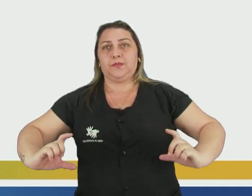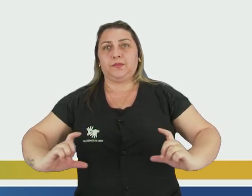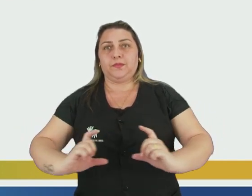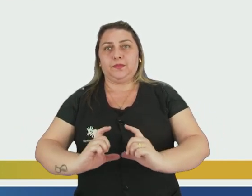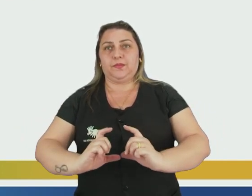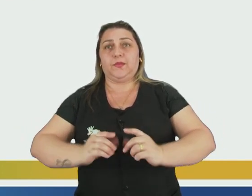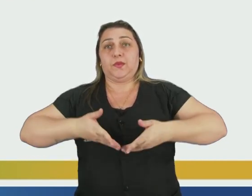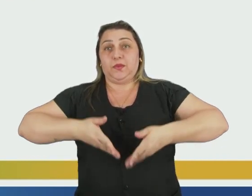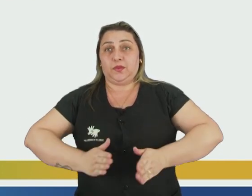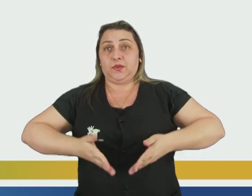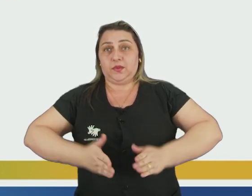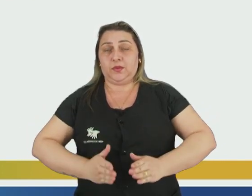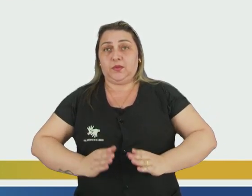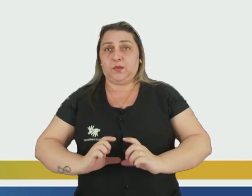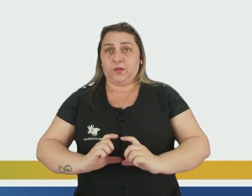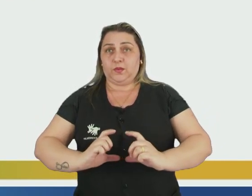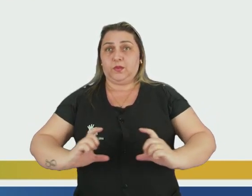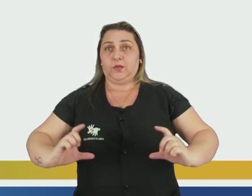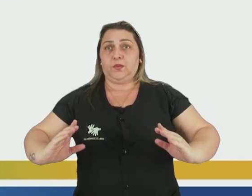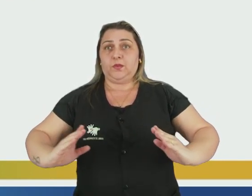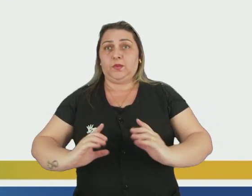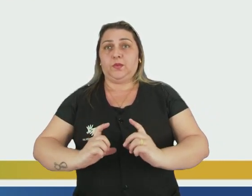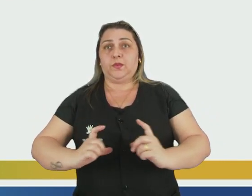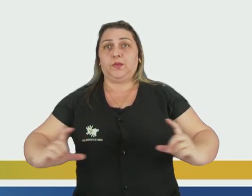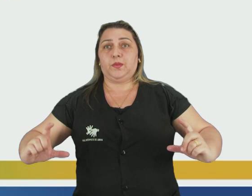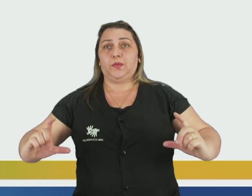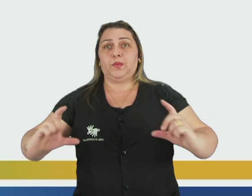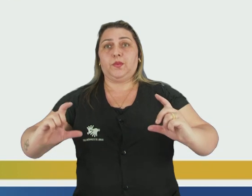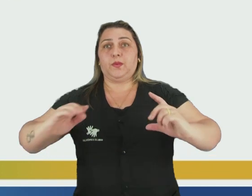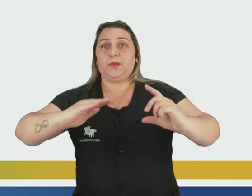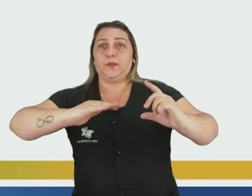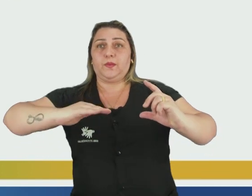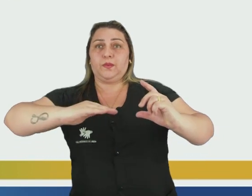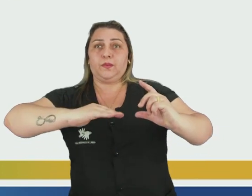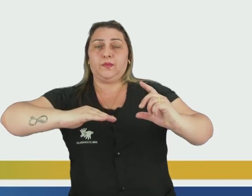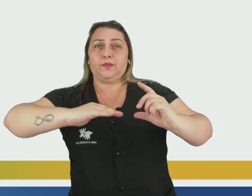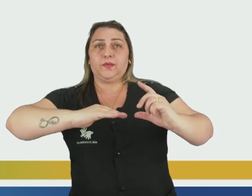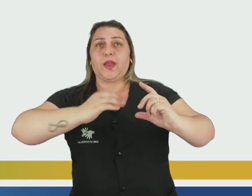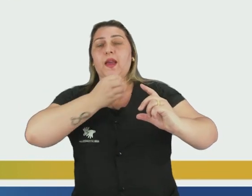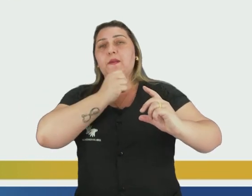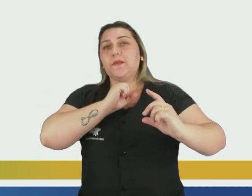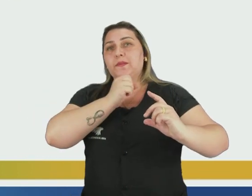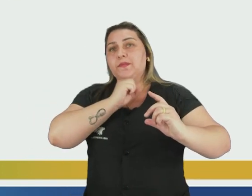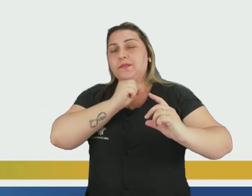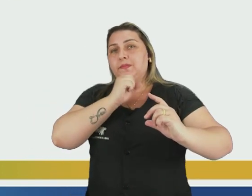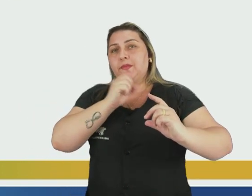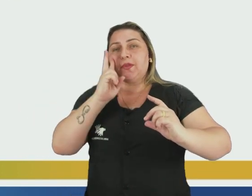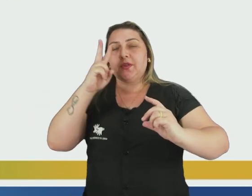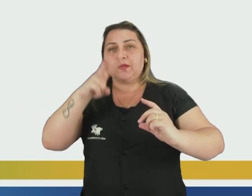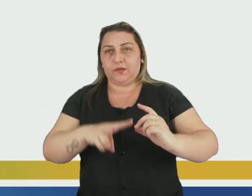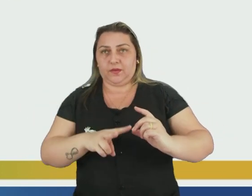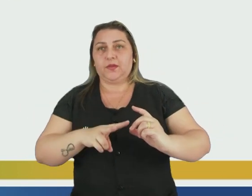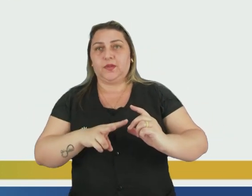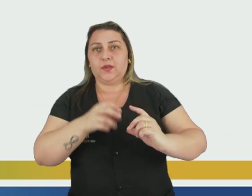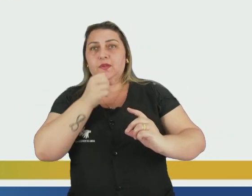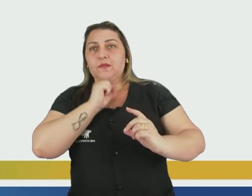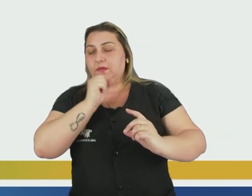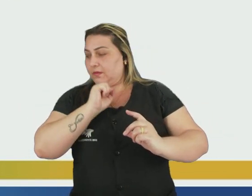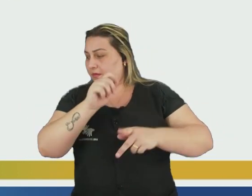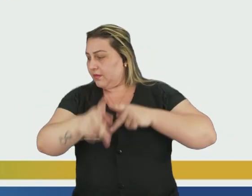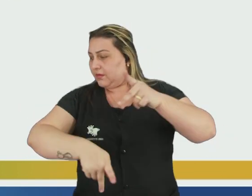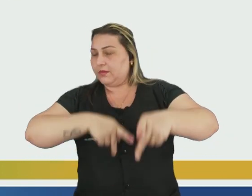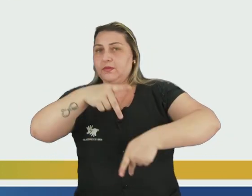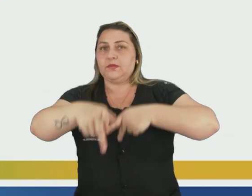de nascimentos e um aumento da população adulta que está envelhecendo, ou seja, a gente observa um envelhecimento